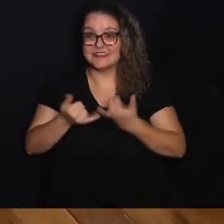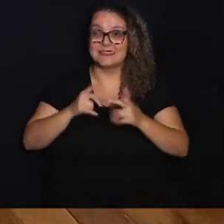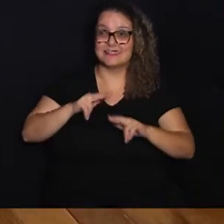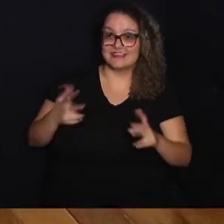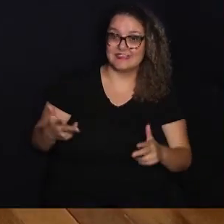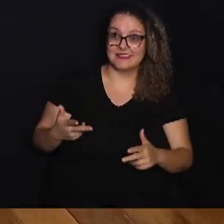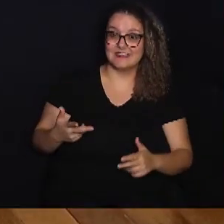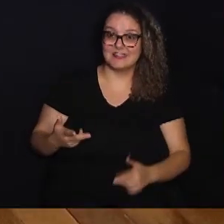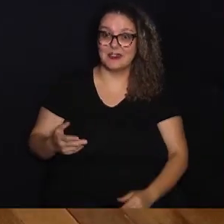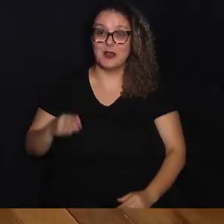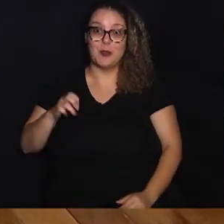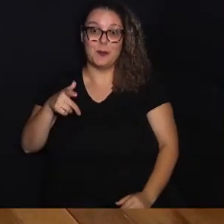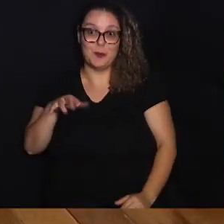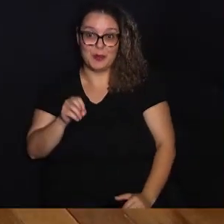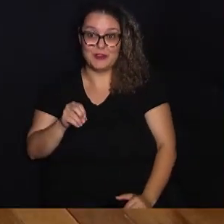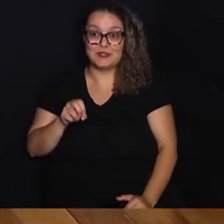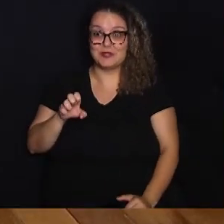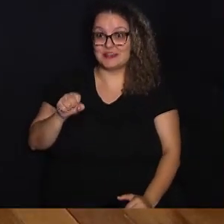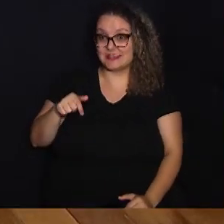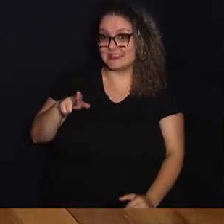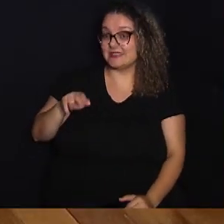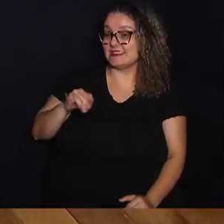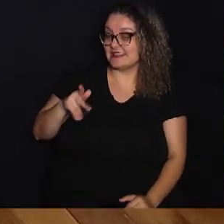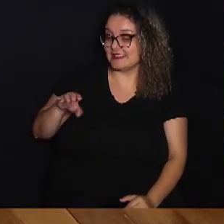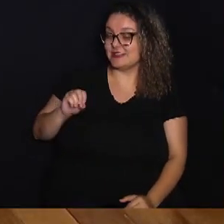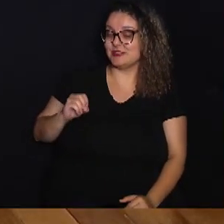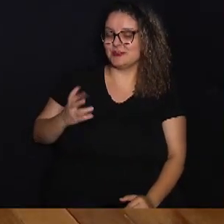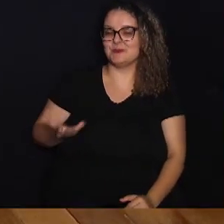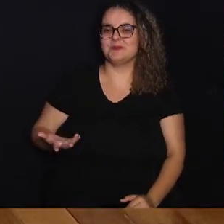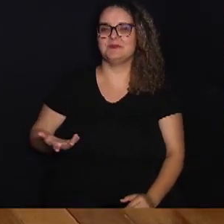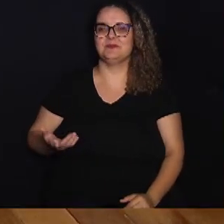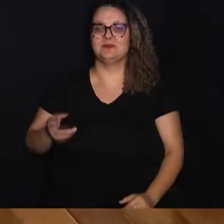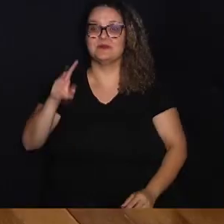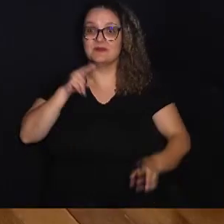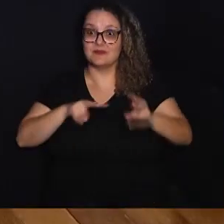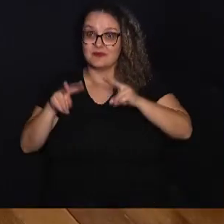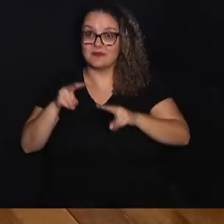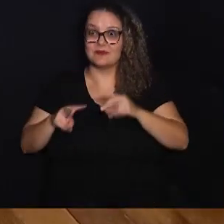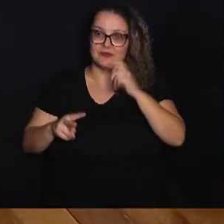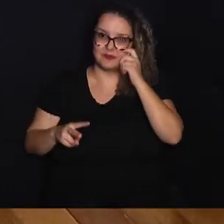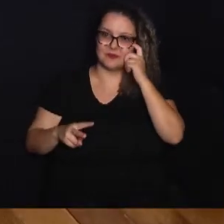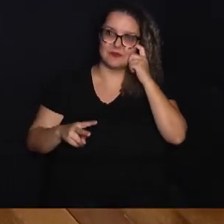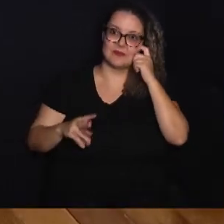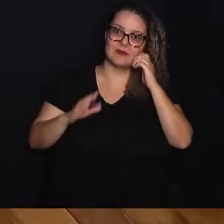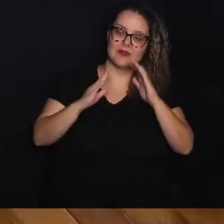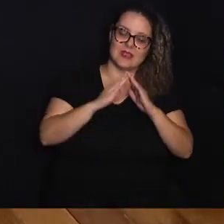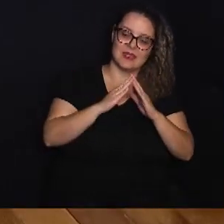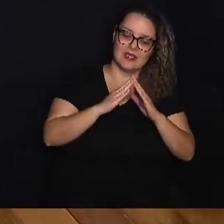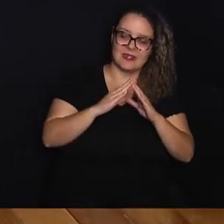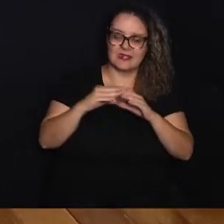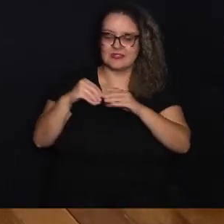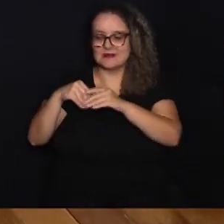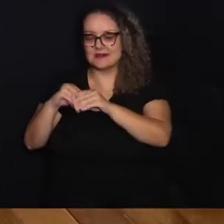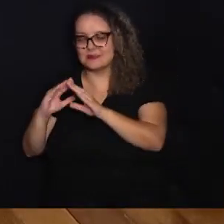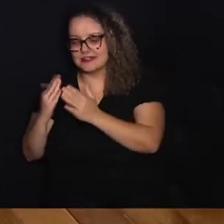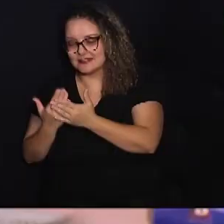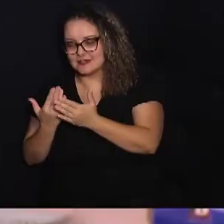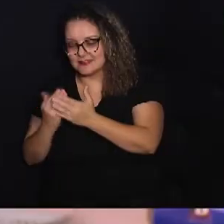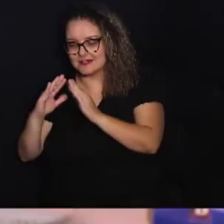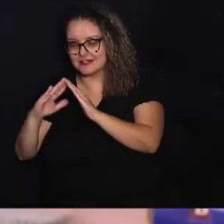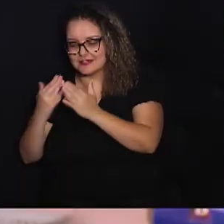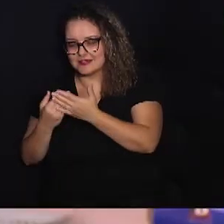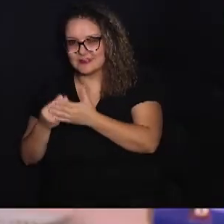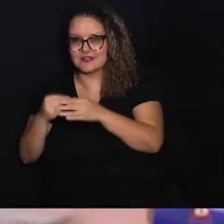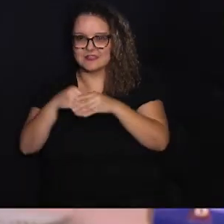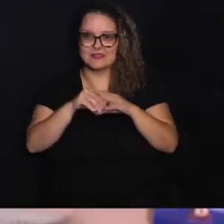banho de esguicho, né? E essa visão mesmo a casa para a escola e a escola para casa, né? E o